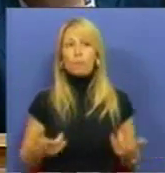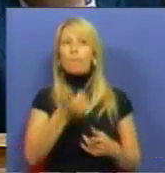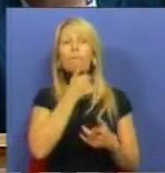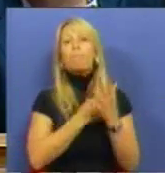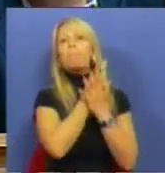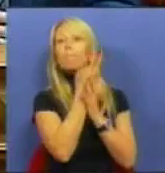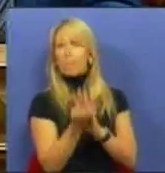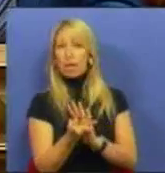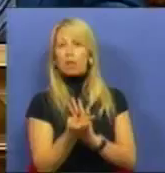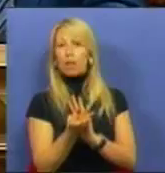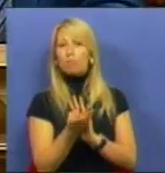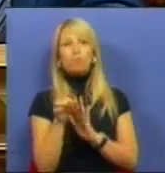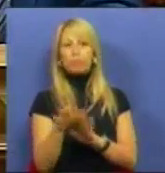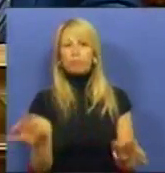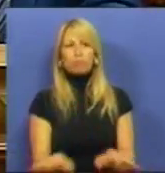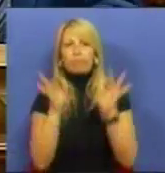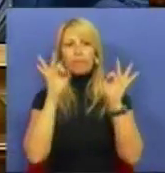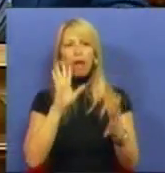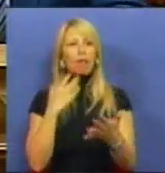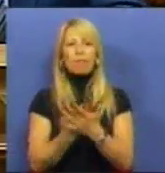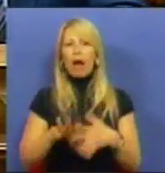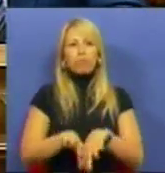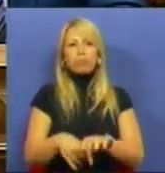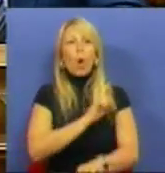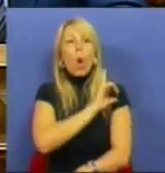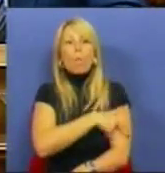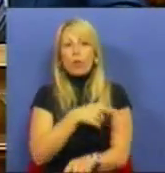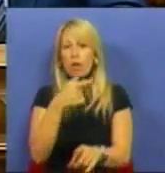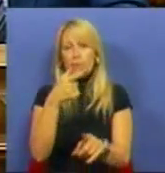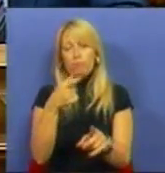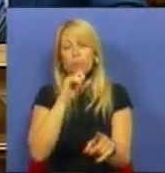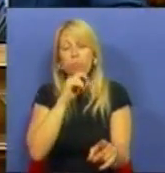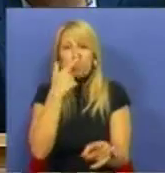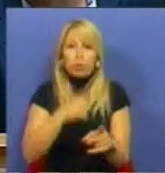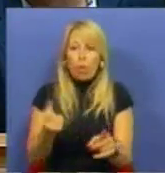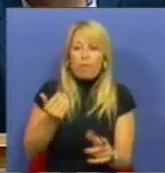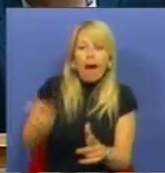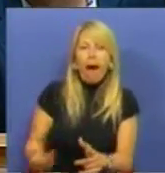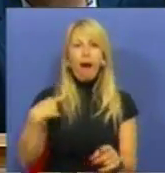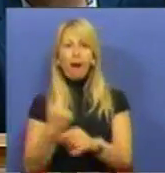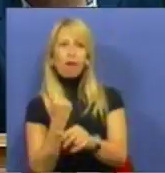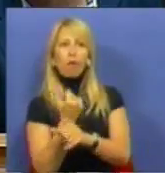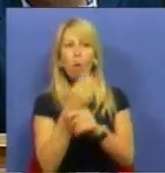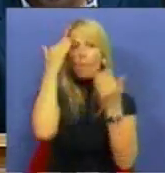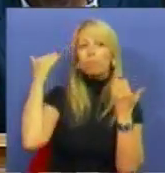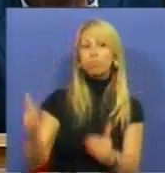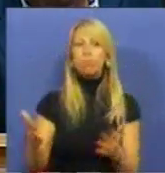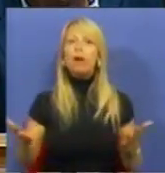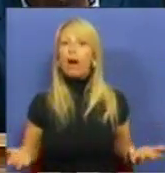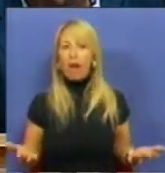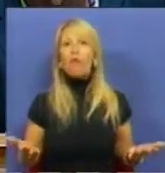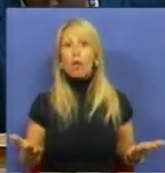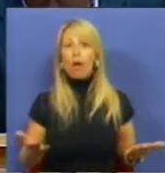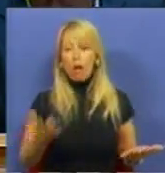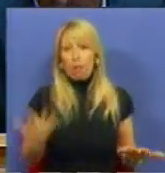apontam ao coração da procura, ao coração do poder de compra dos portugueses e, portanto, àquele que é, neste momento, o